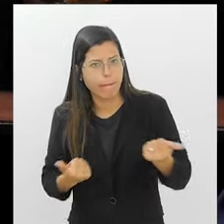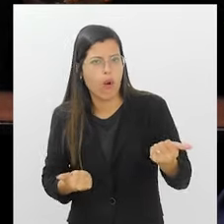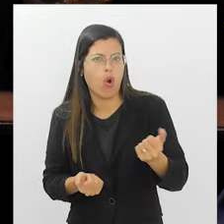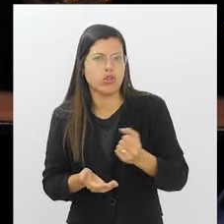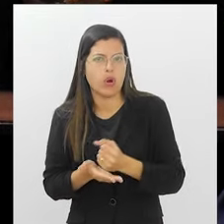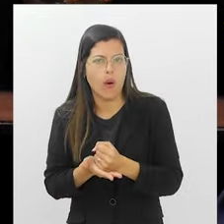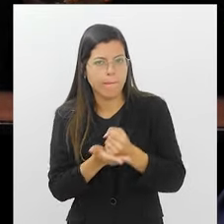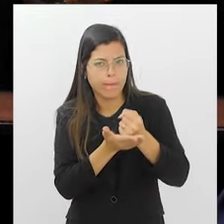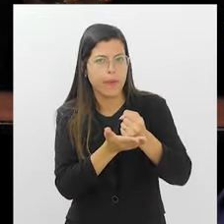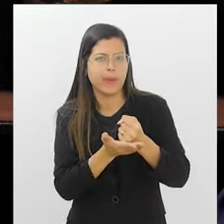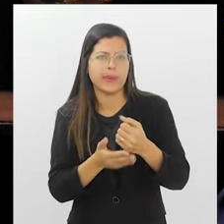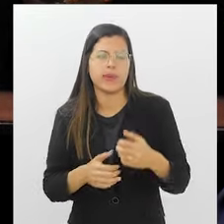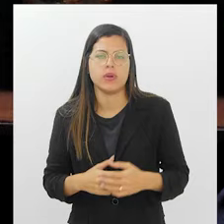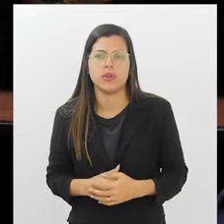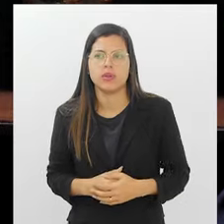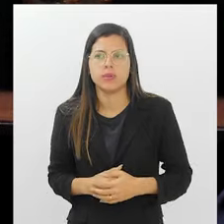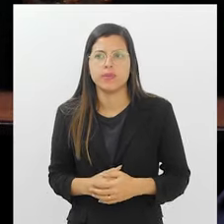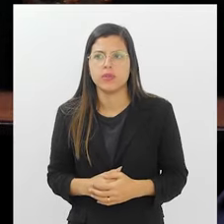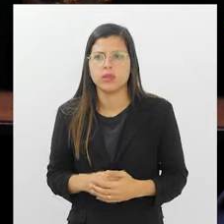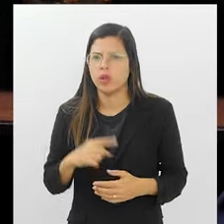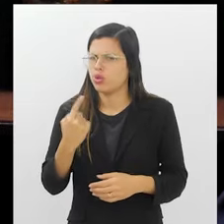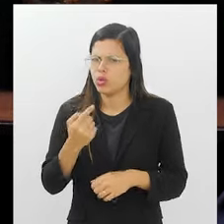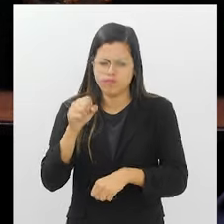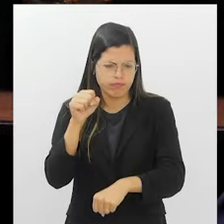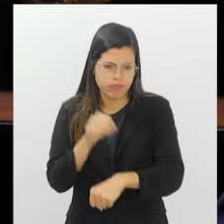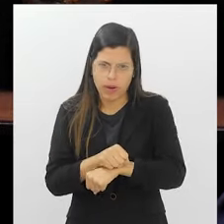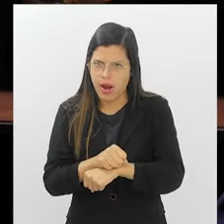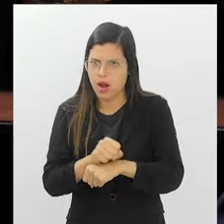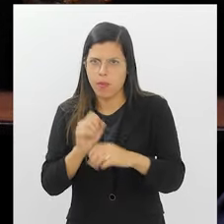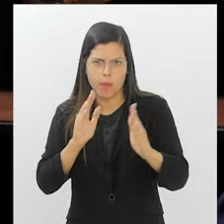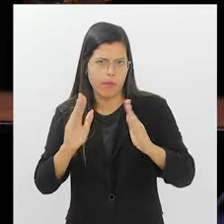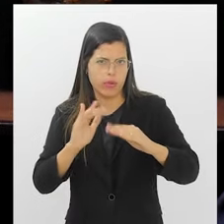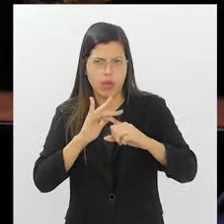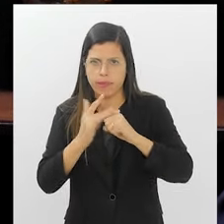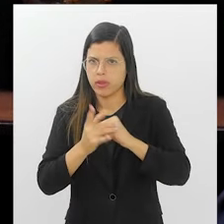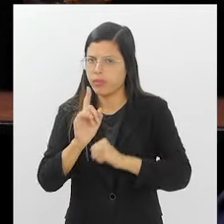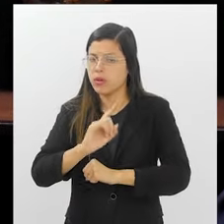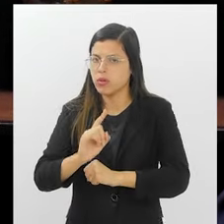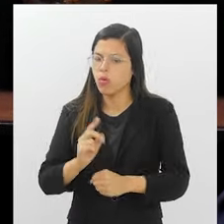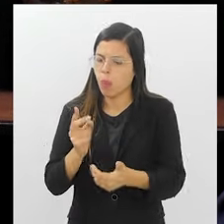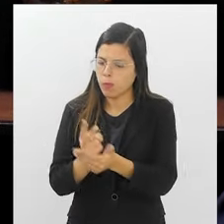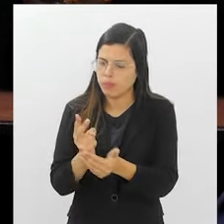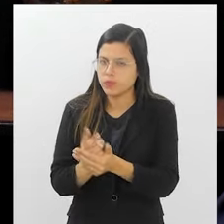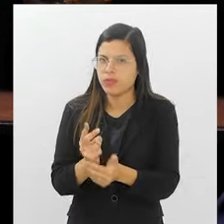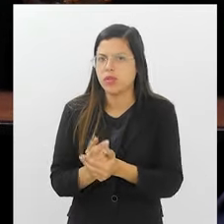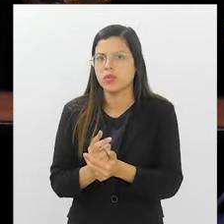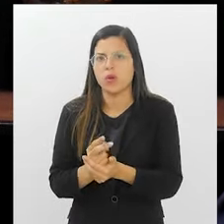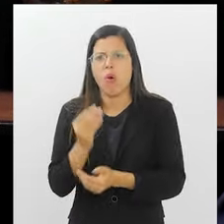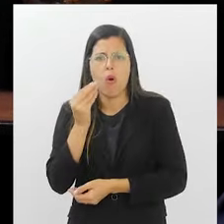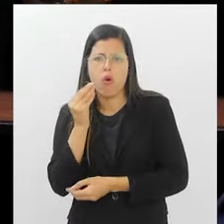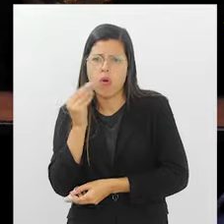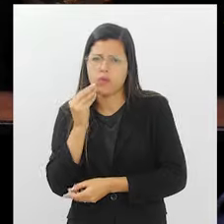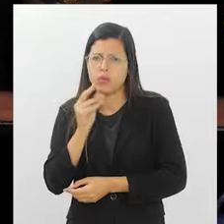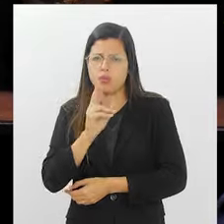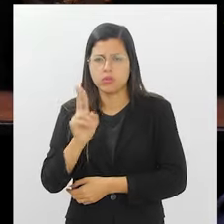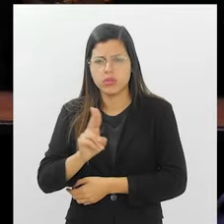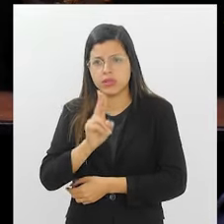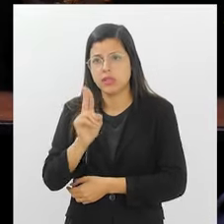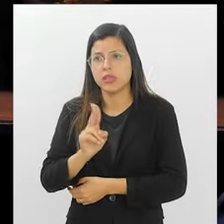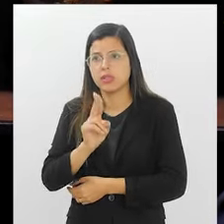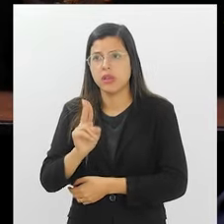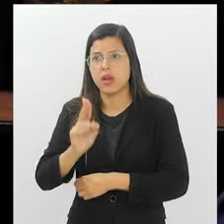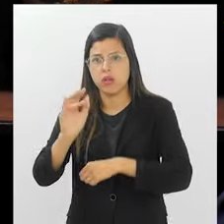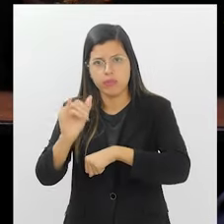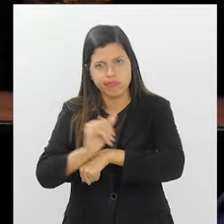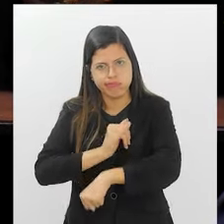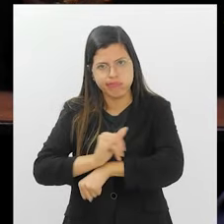esse suporte. E nós não paramos na pandemia, né? Nós damos continuidade, claro, utilizando